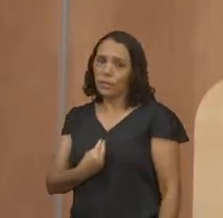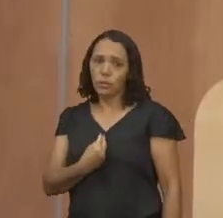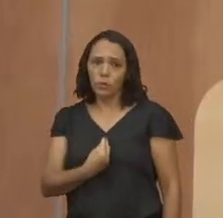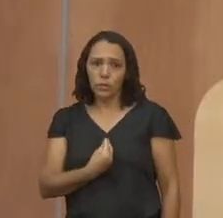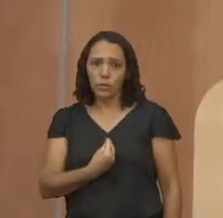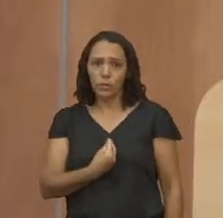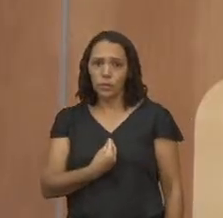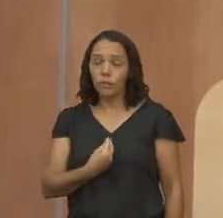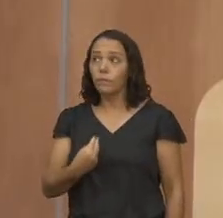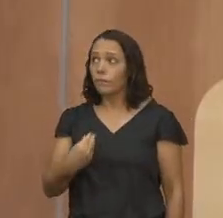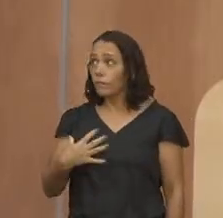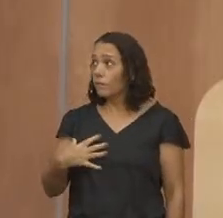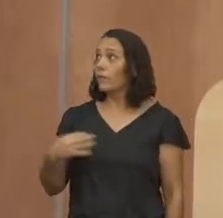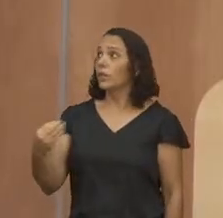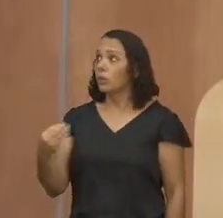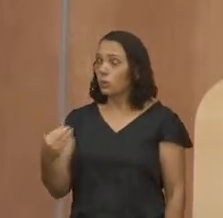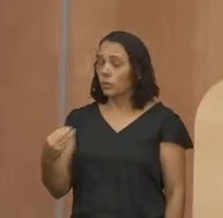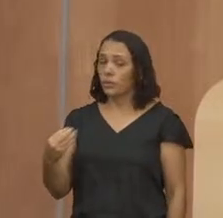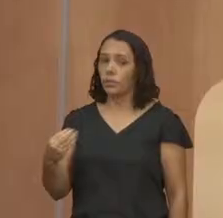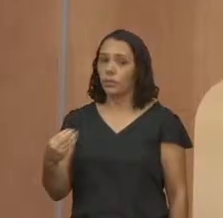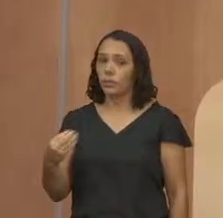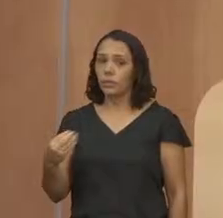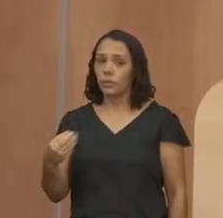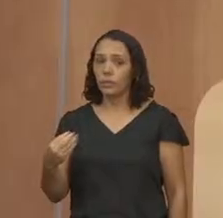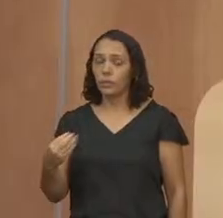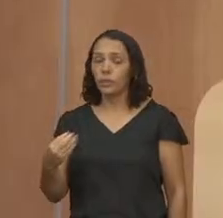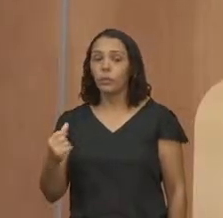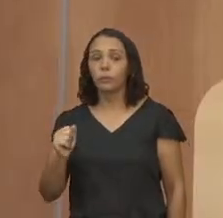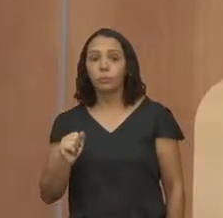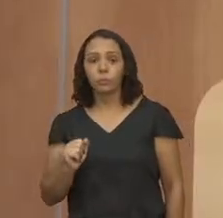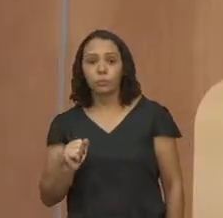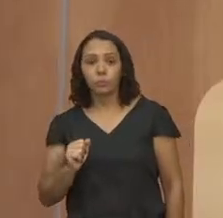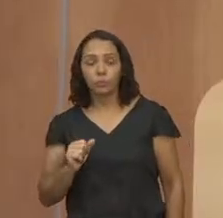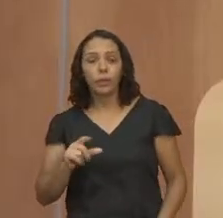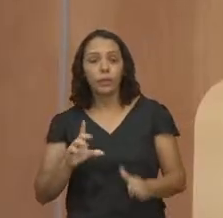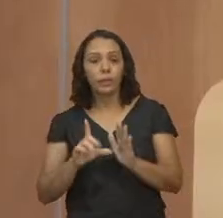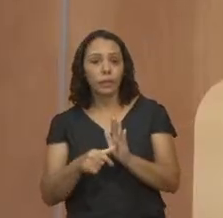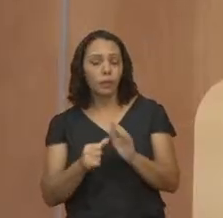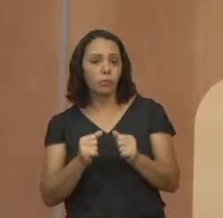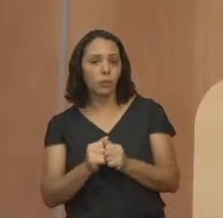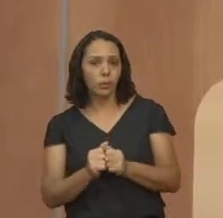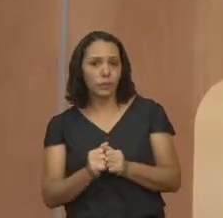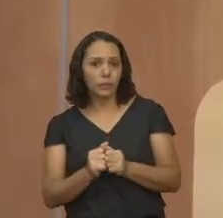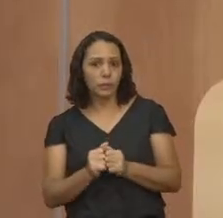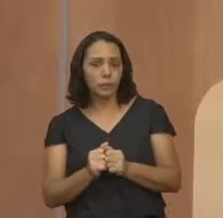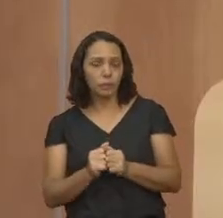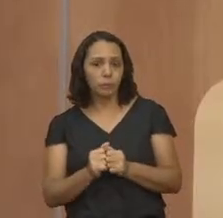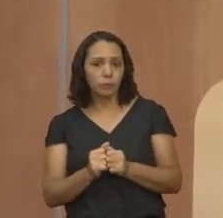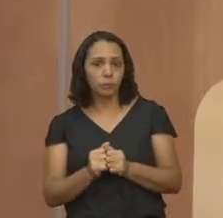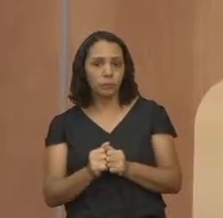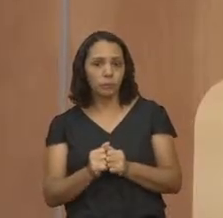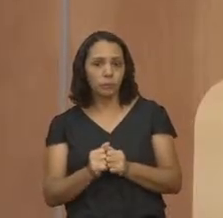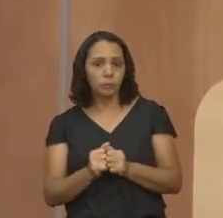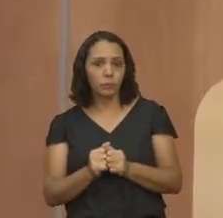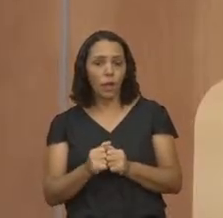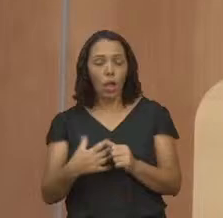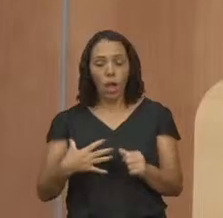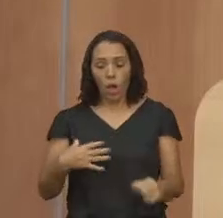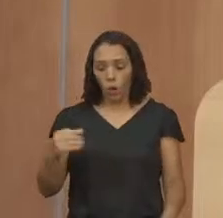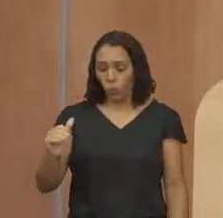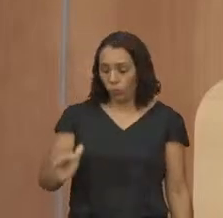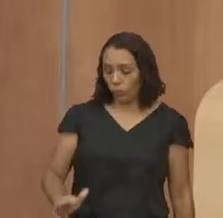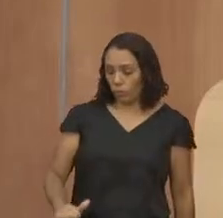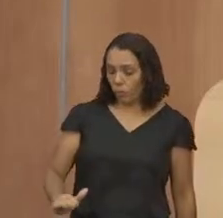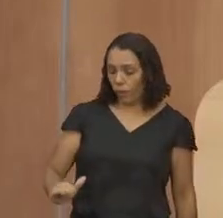Depois, o filho, amor dali, amor daqui, meu bem dali, meu bem daqui. Aí o filho vai crescendo, já